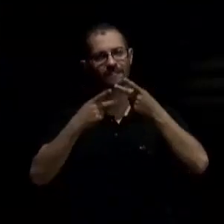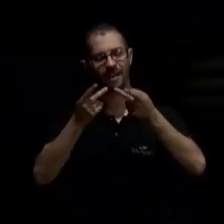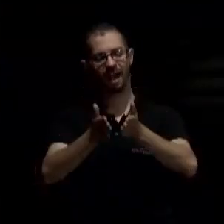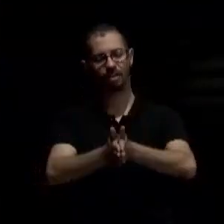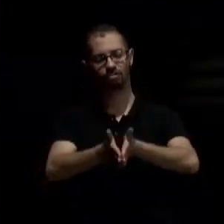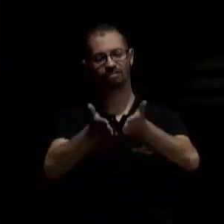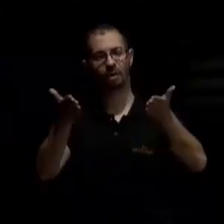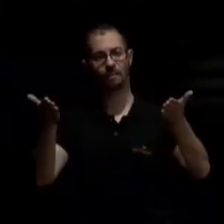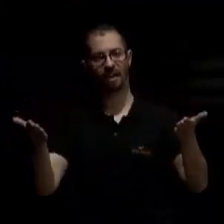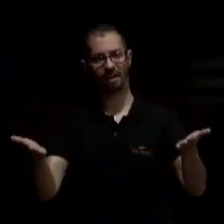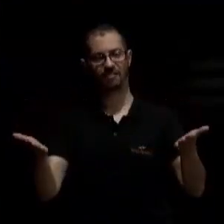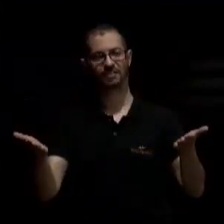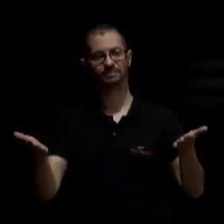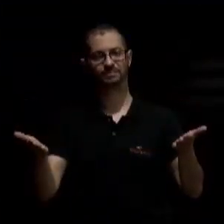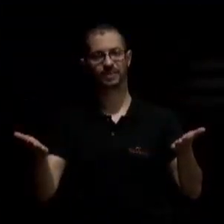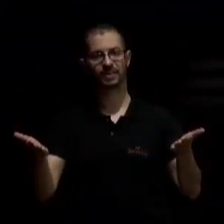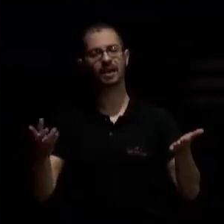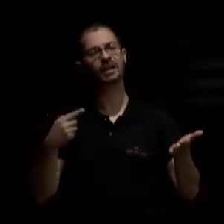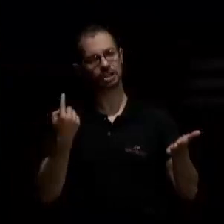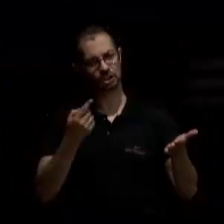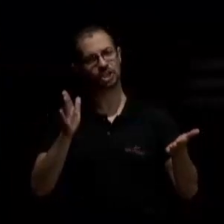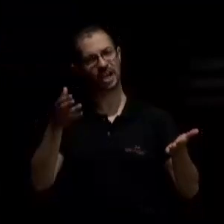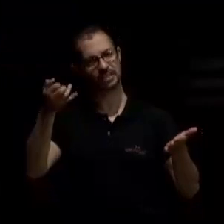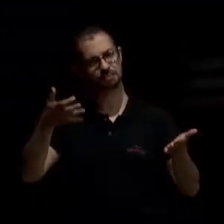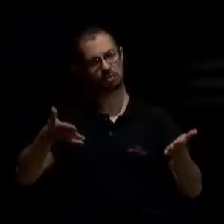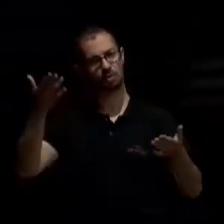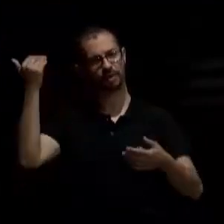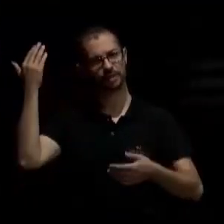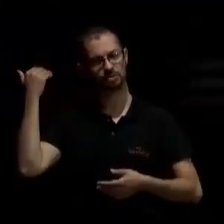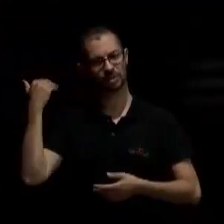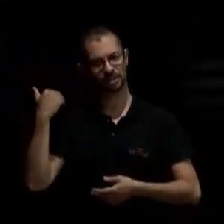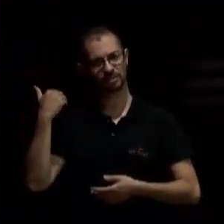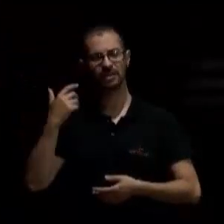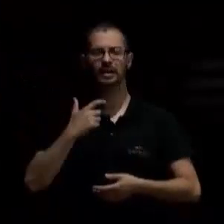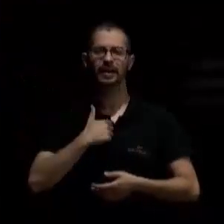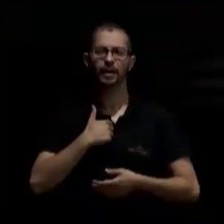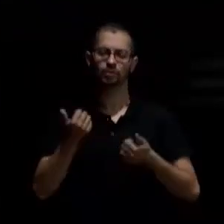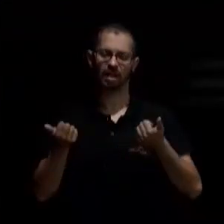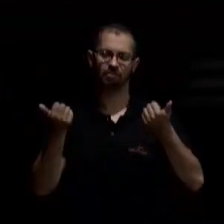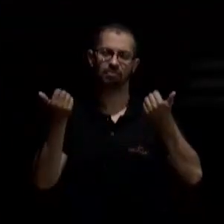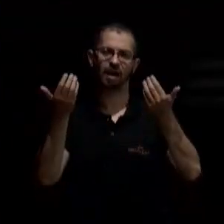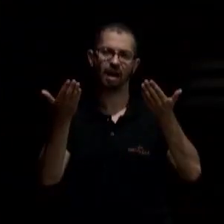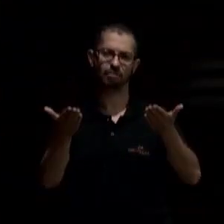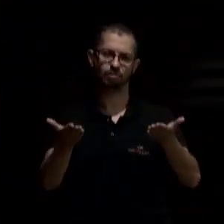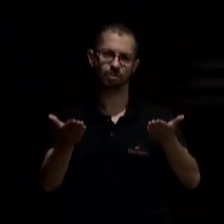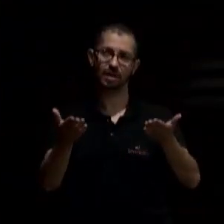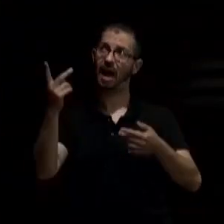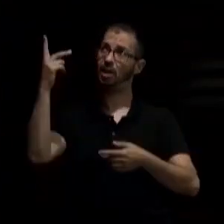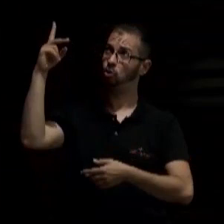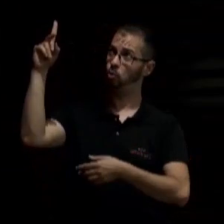eles. Nós já falamos isso aqui da outra vez. Eu lhes tenho dado a